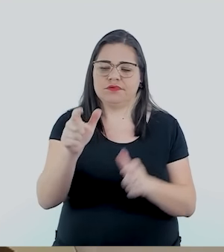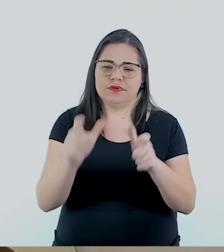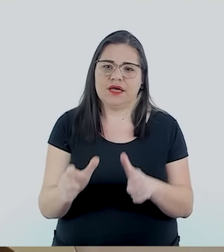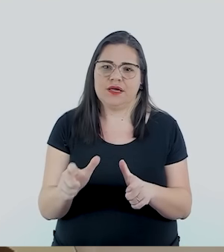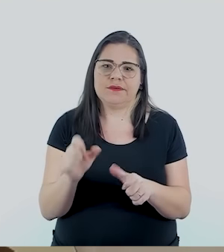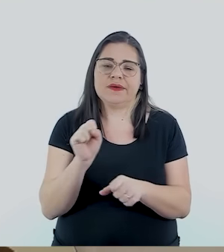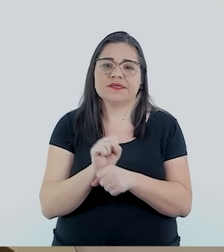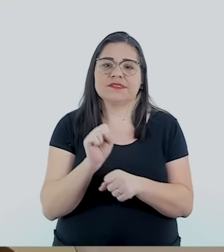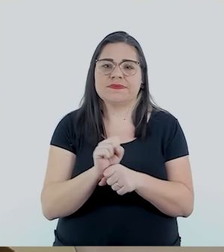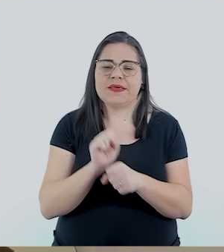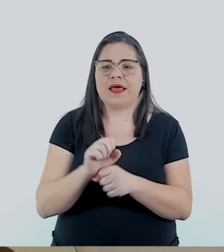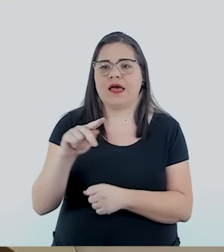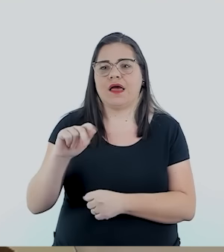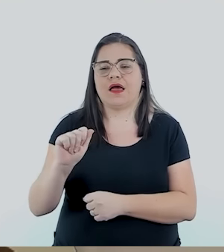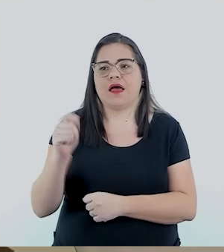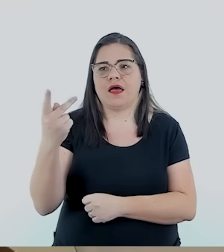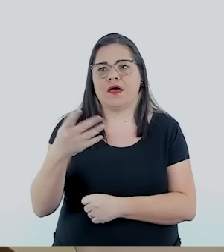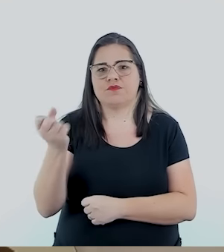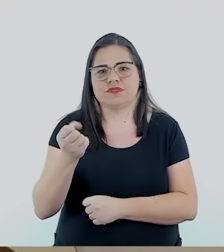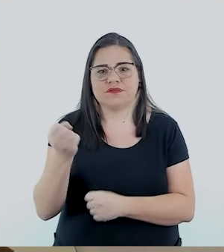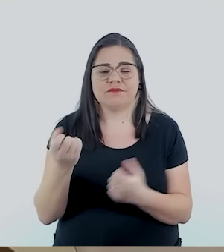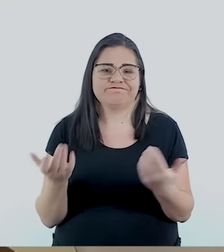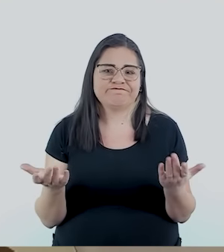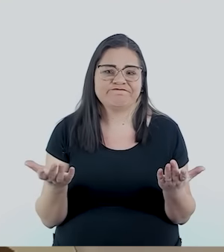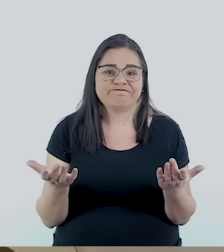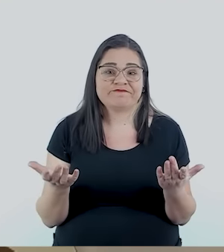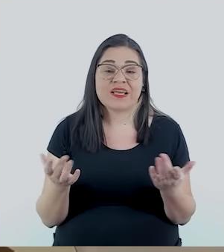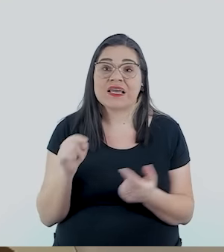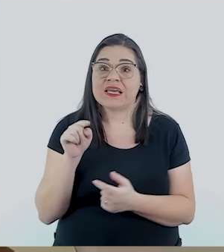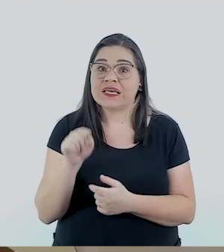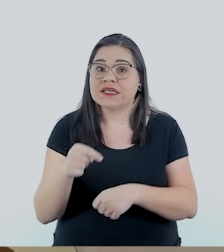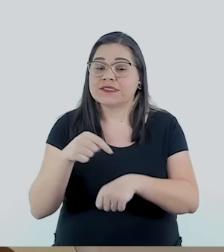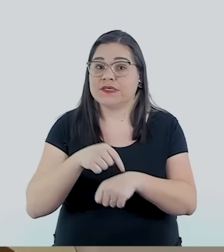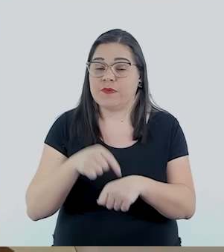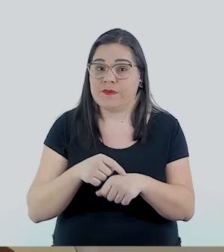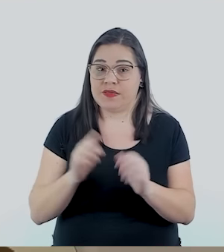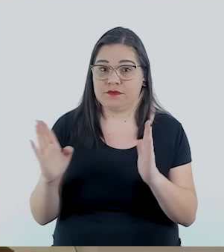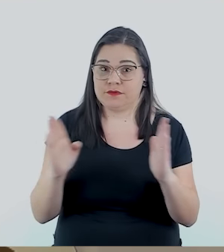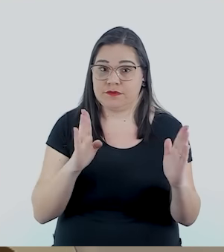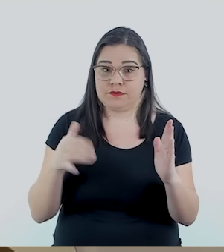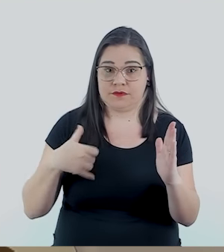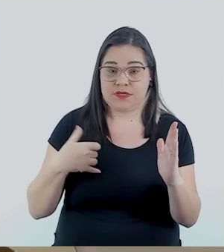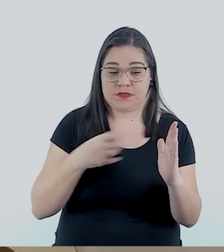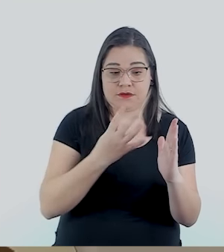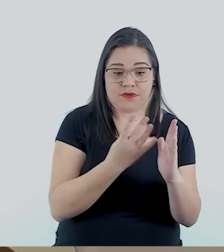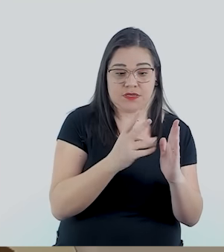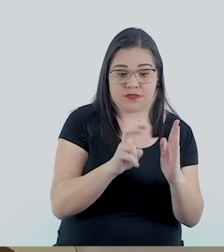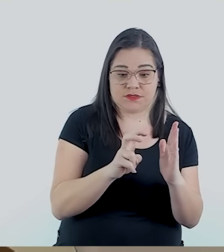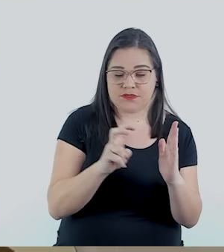o programa de de preparação para aposentadoria eu acho que esse momento entre os 45 né e os 55